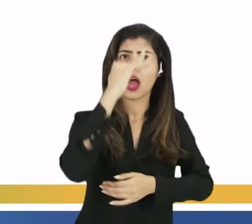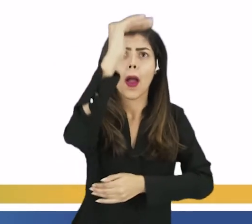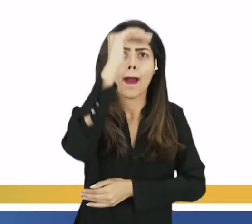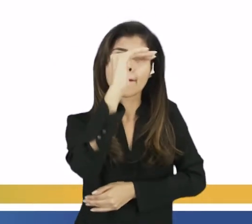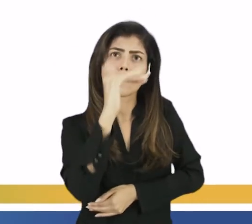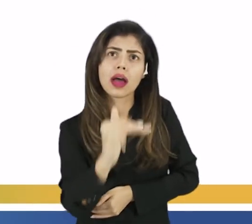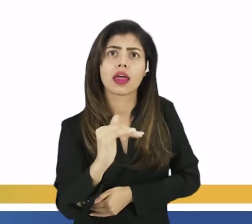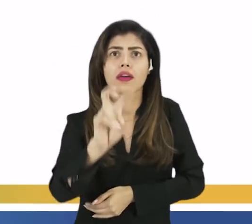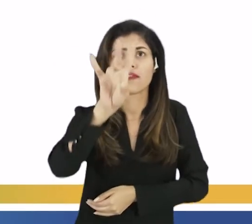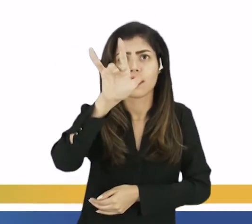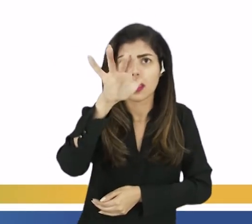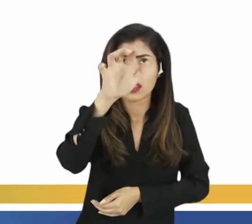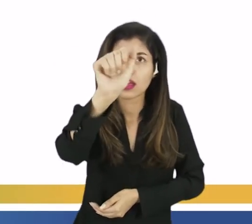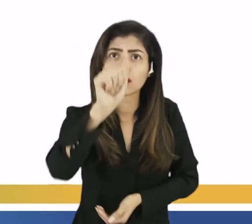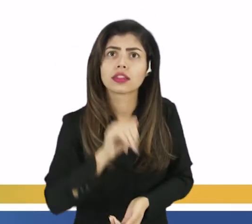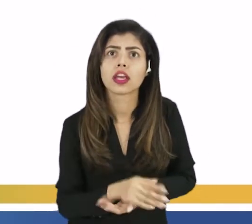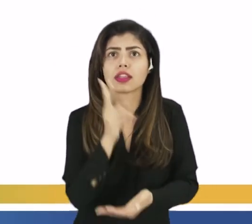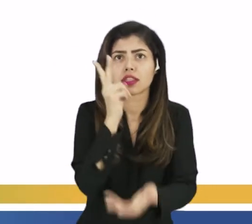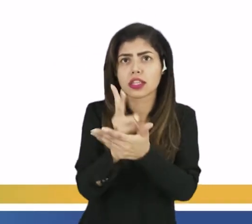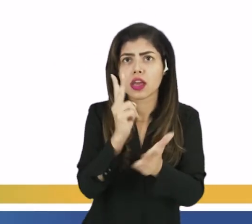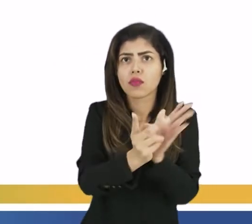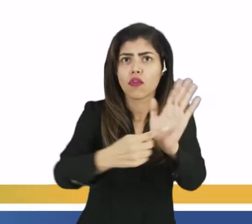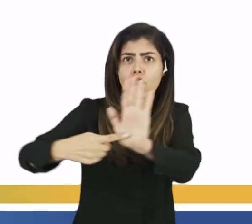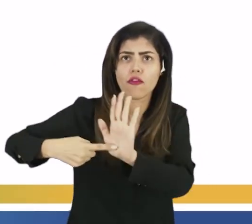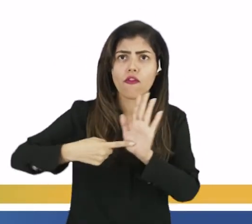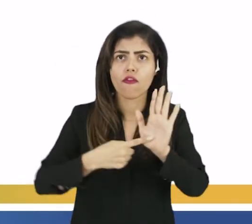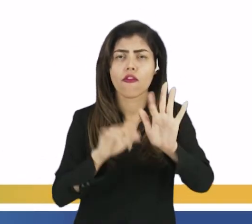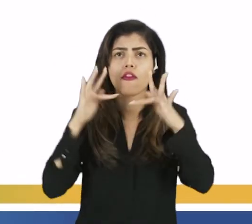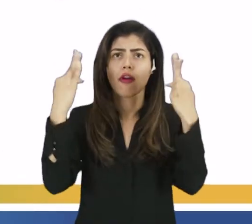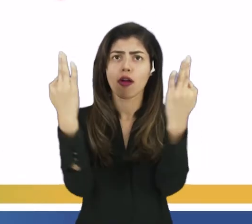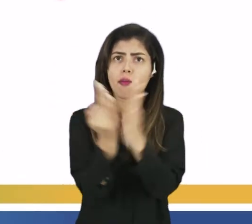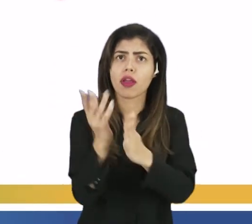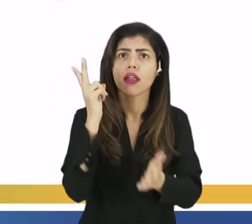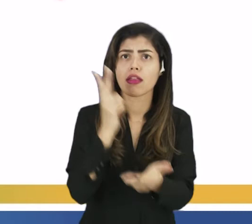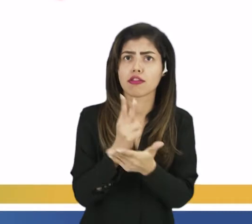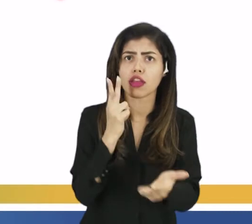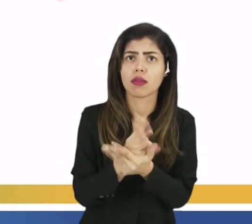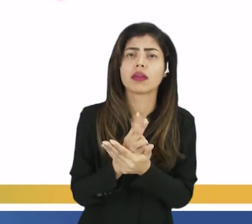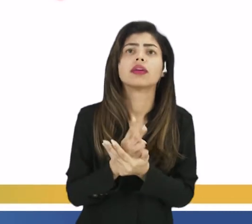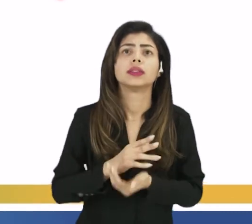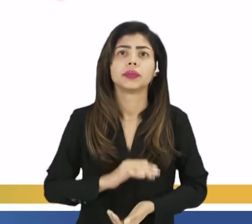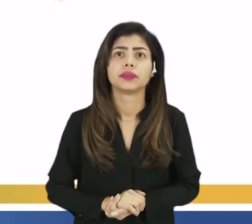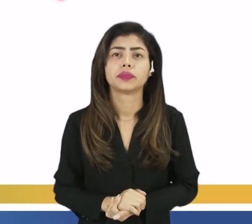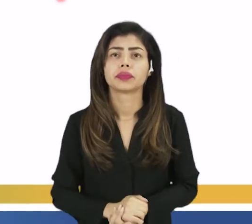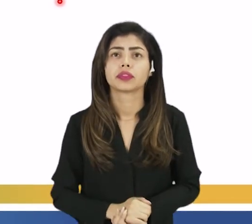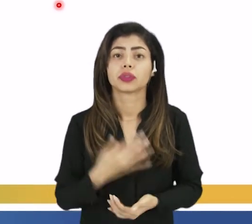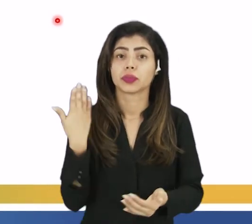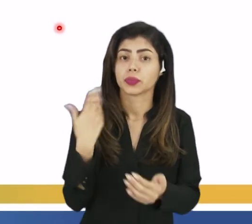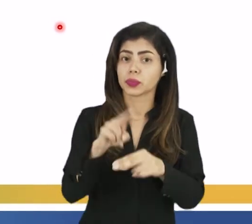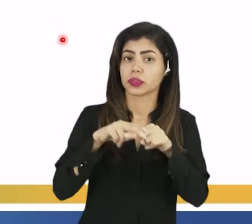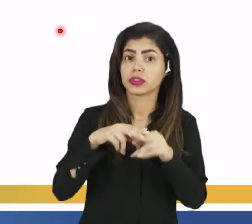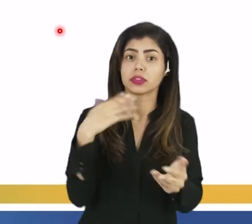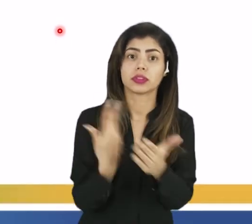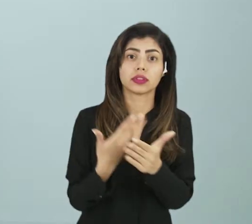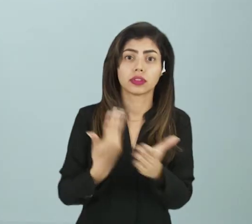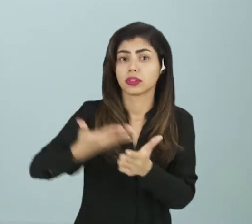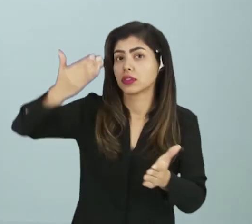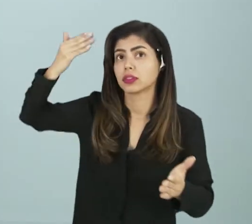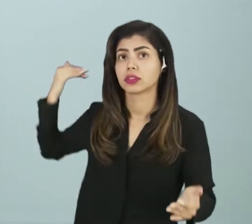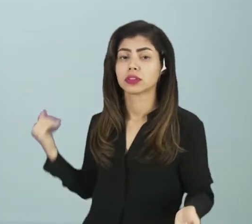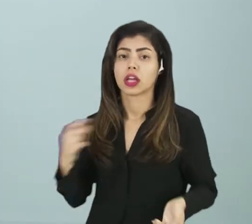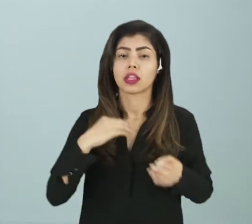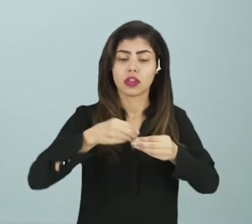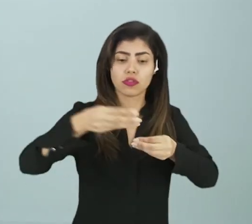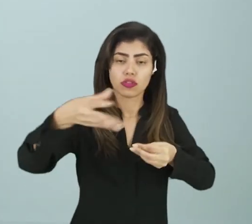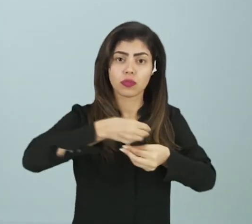de elétrons na camada de valência sempre nos indica a família do elemento químico por isso que na aula anterior quando a